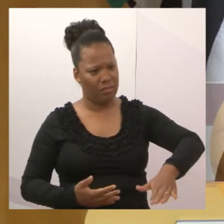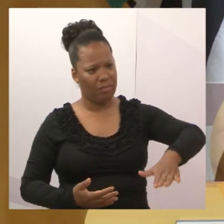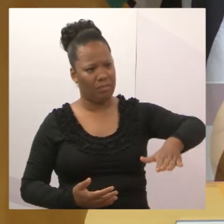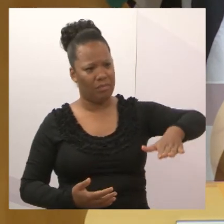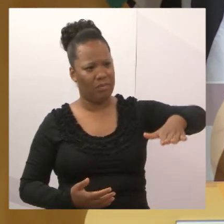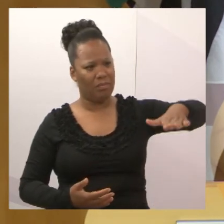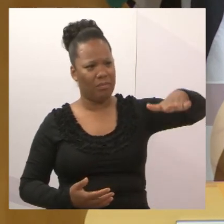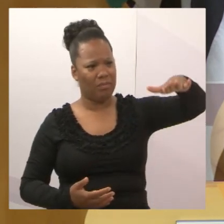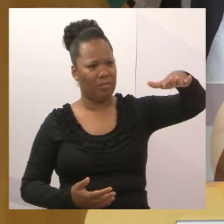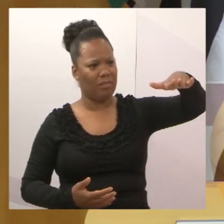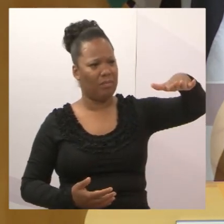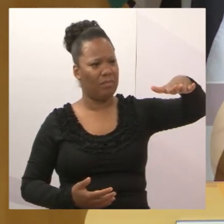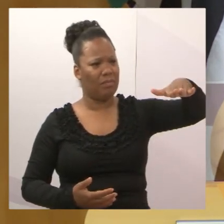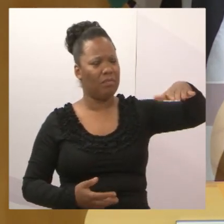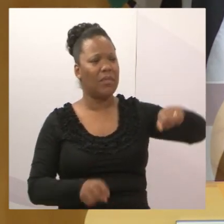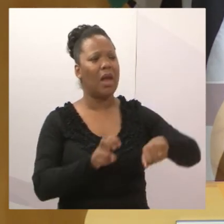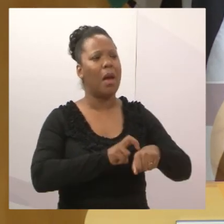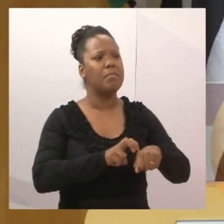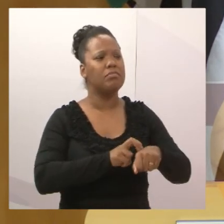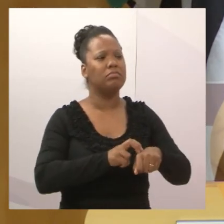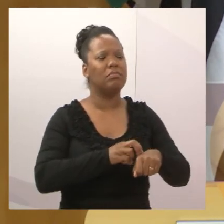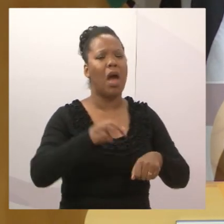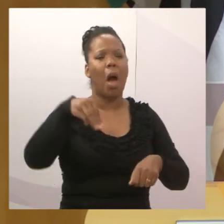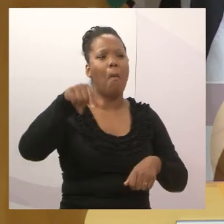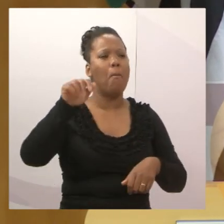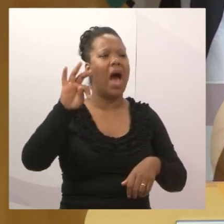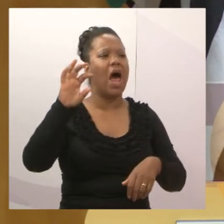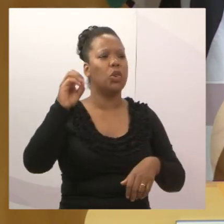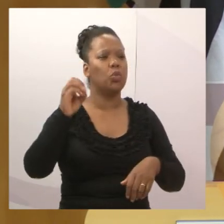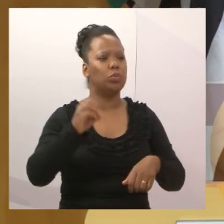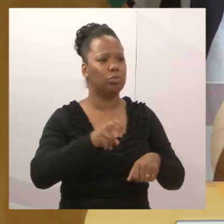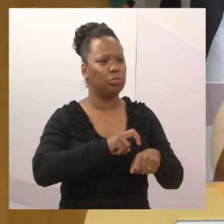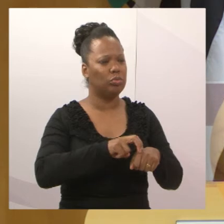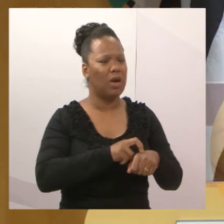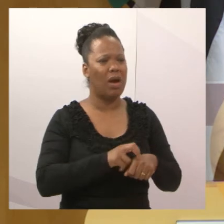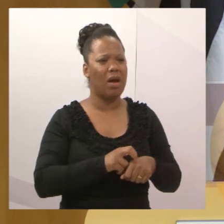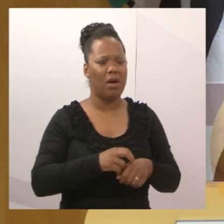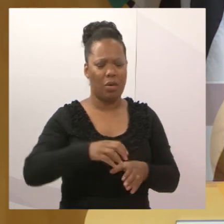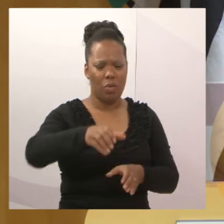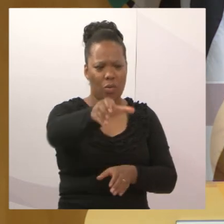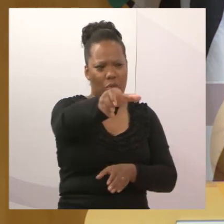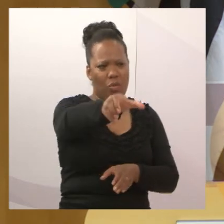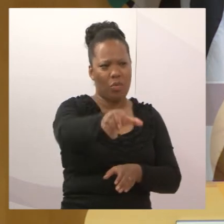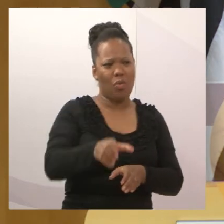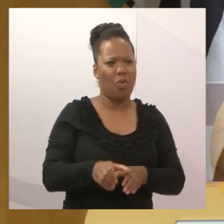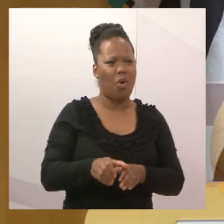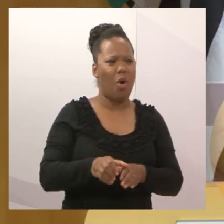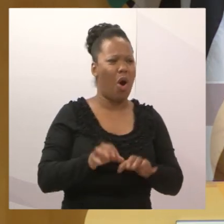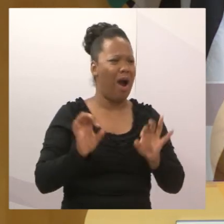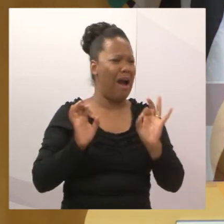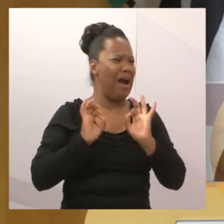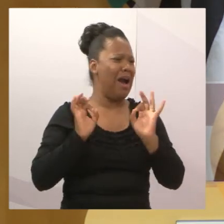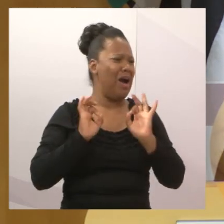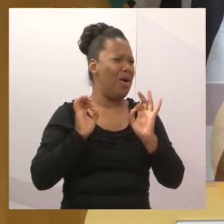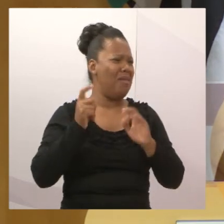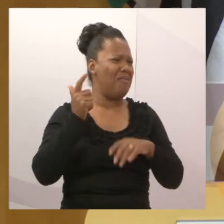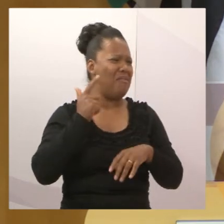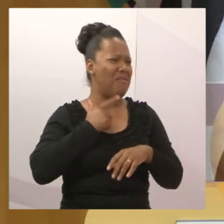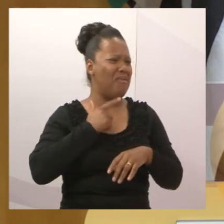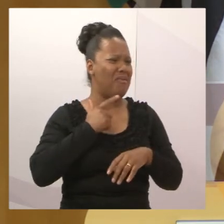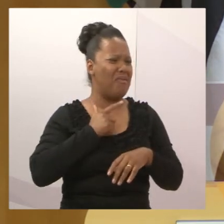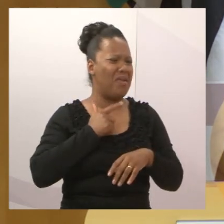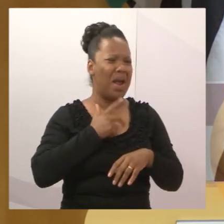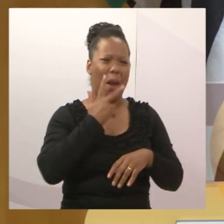plataforma que eu estou falando aqui. O canteiro central, horroroso. largado, a foto do